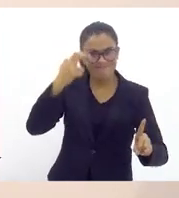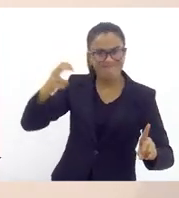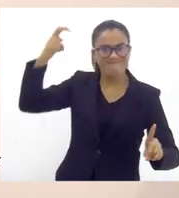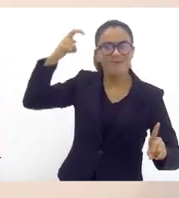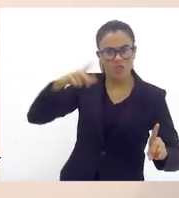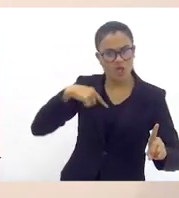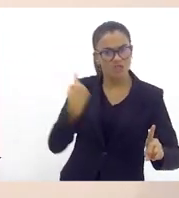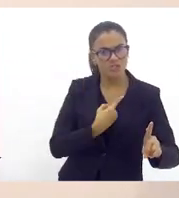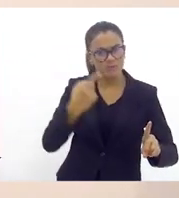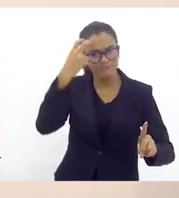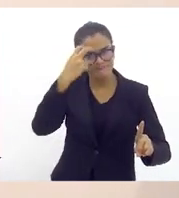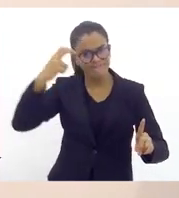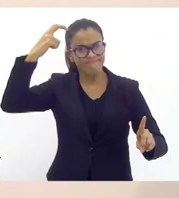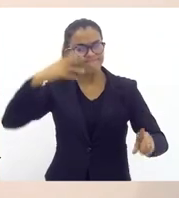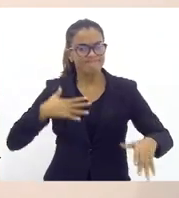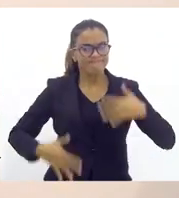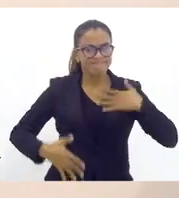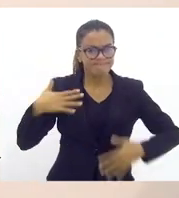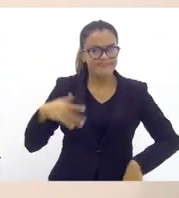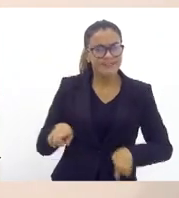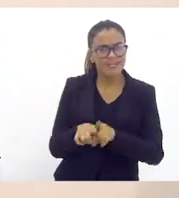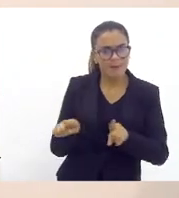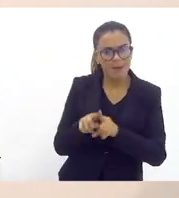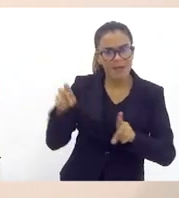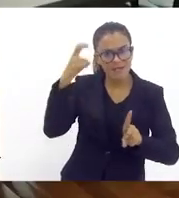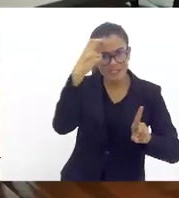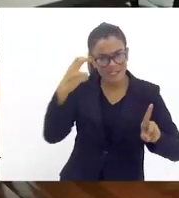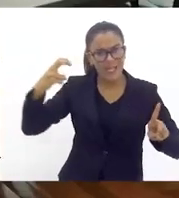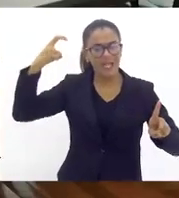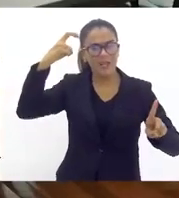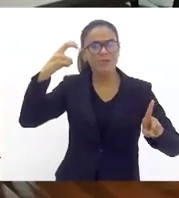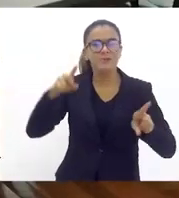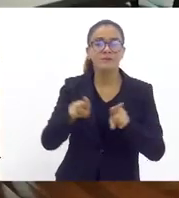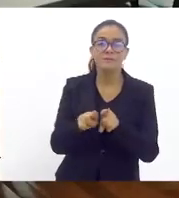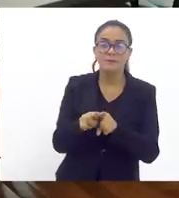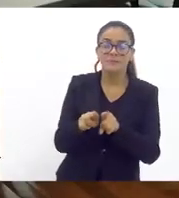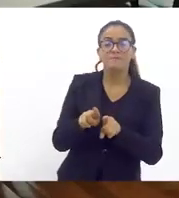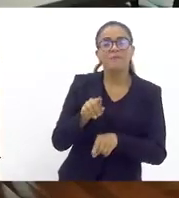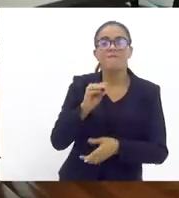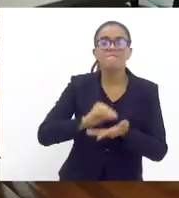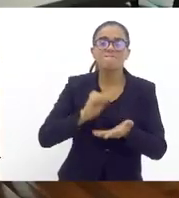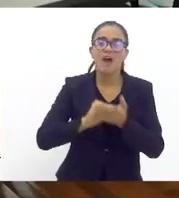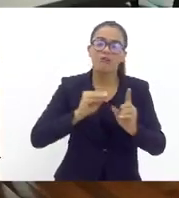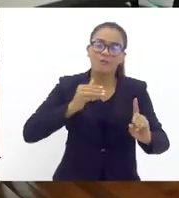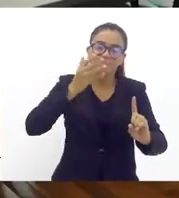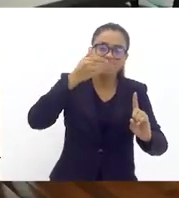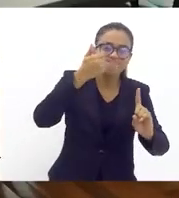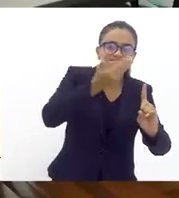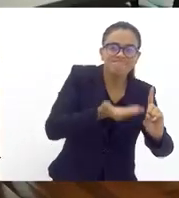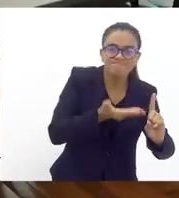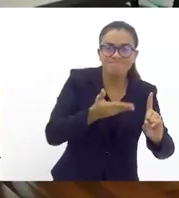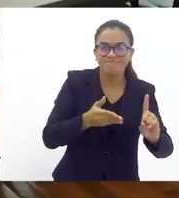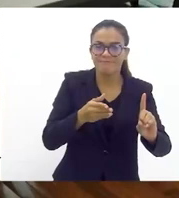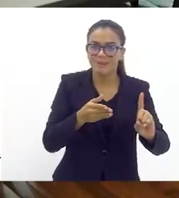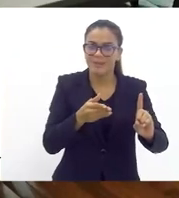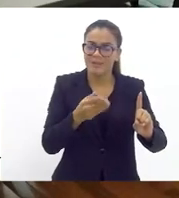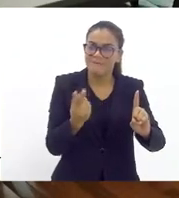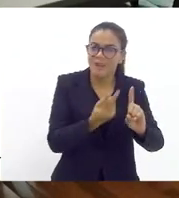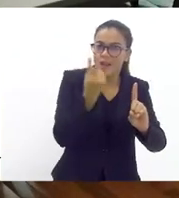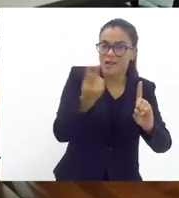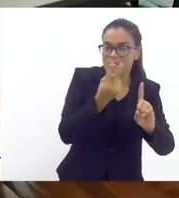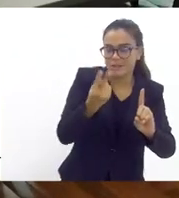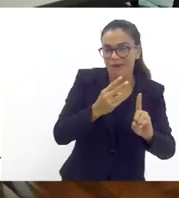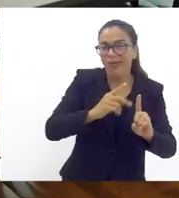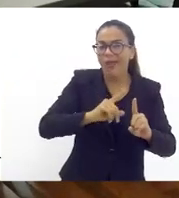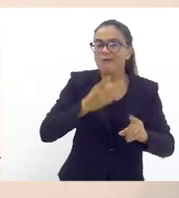somos intelectuais do corpo, somos intelectuais também. Então, essa falta de reconhecimento também é uma negação